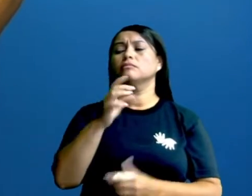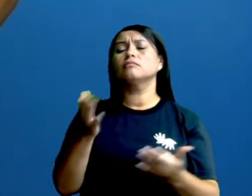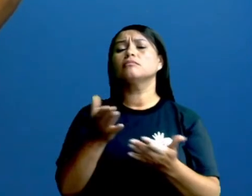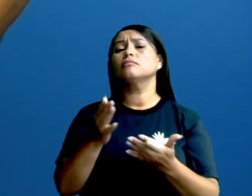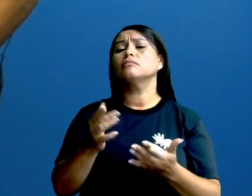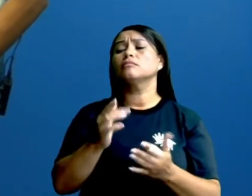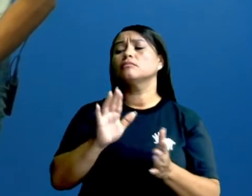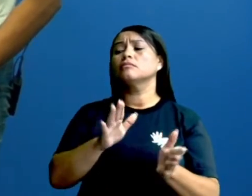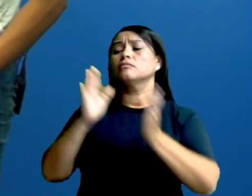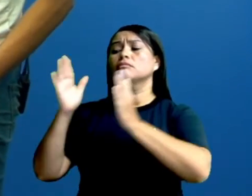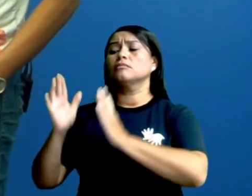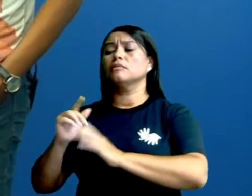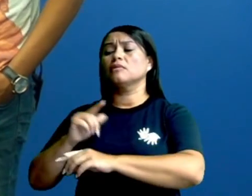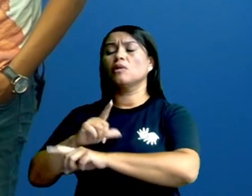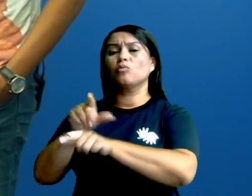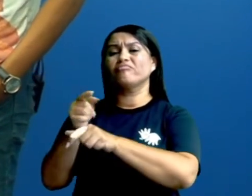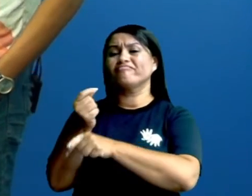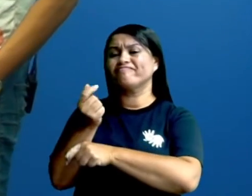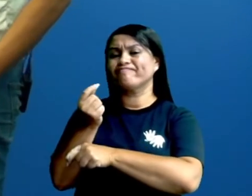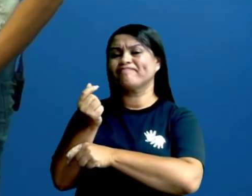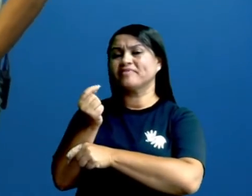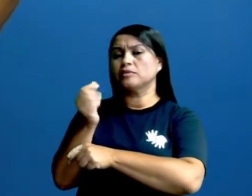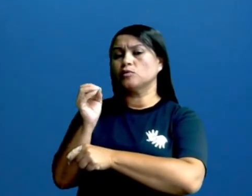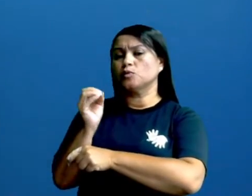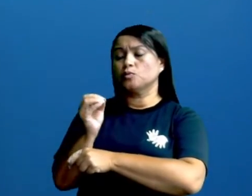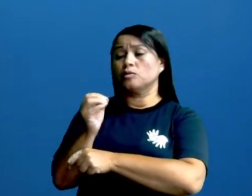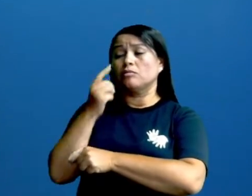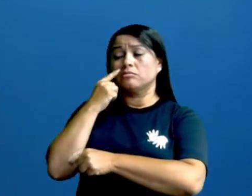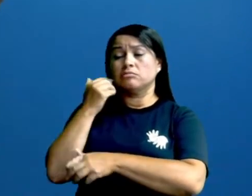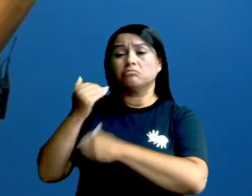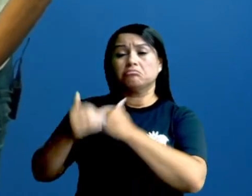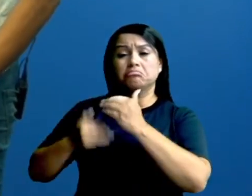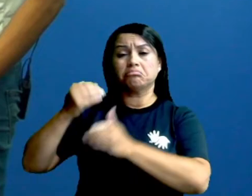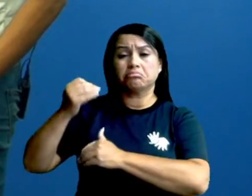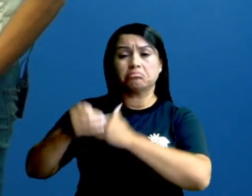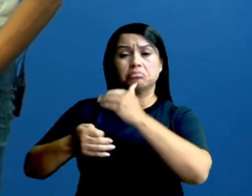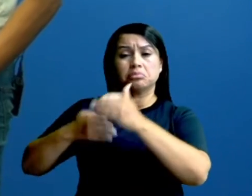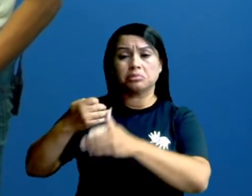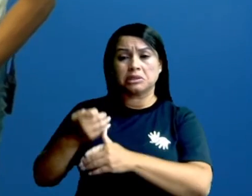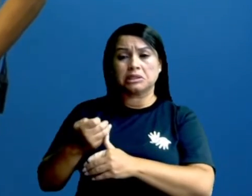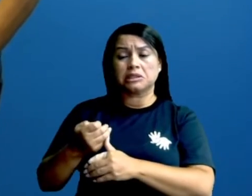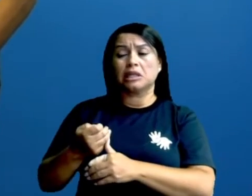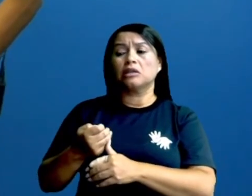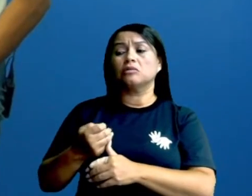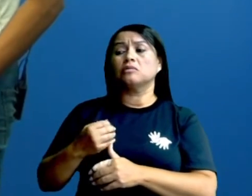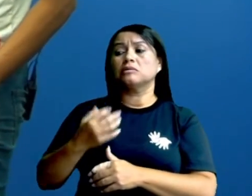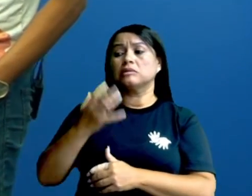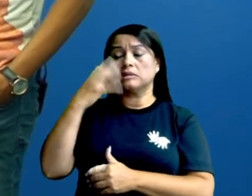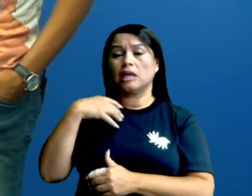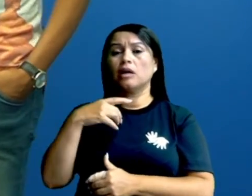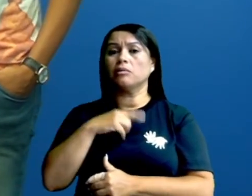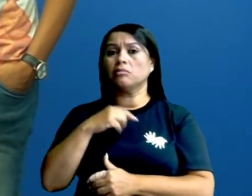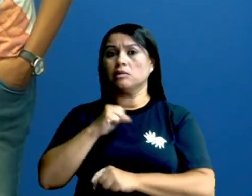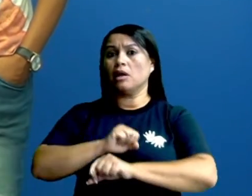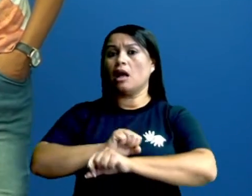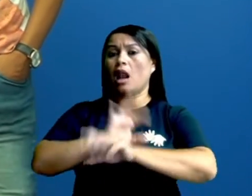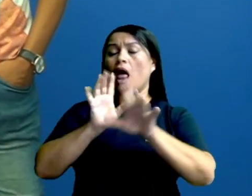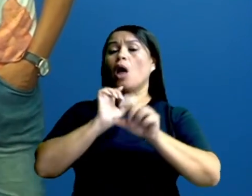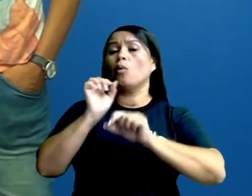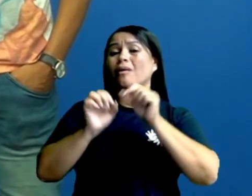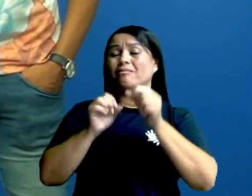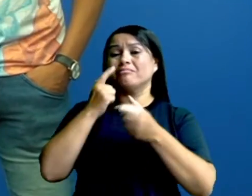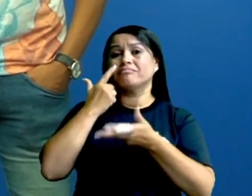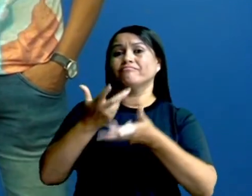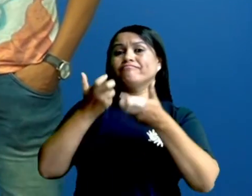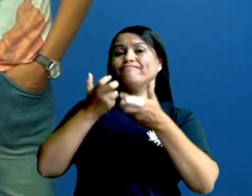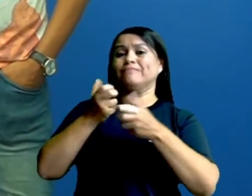né, em alguns trechos aí dessa região. Perceba que o processo de degradação foi muito intenso e deixa claro, né, o quanto a atividade humana